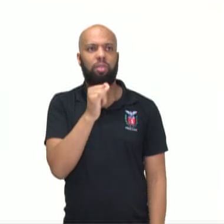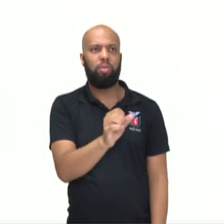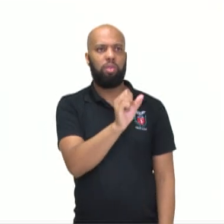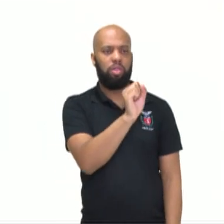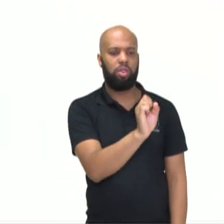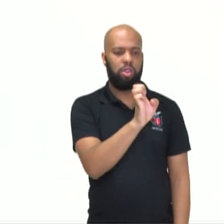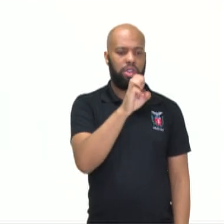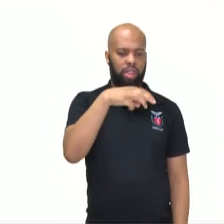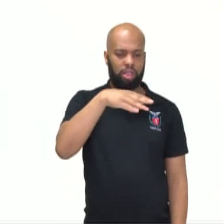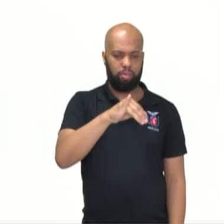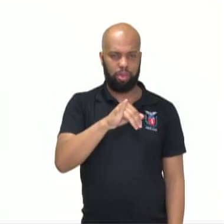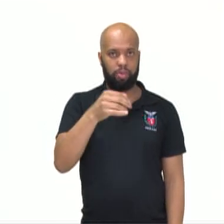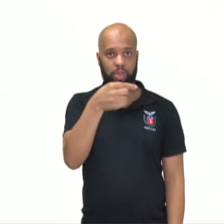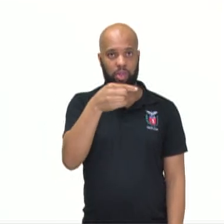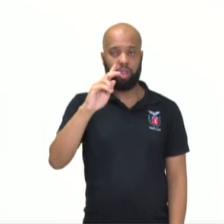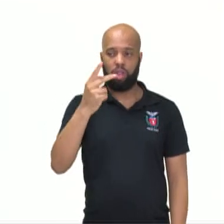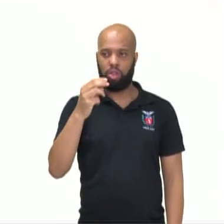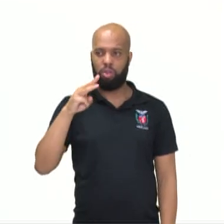semi-humano,